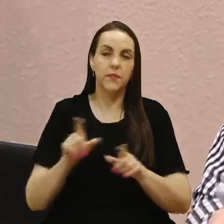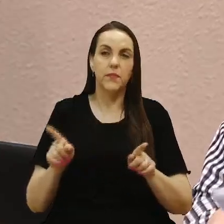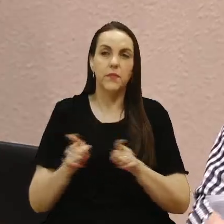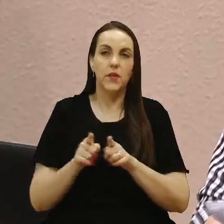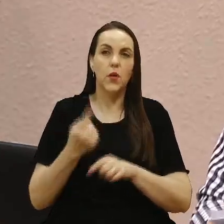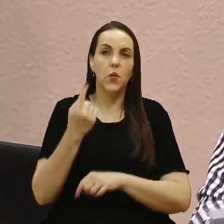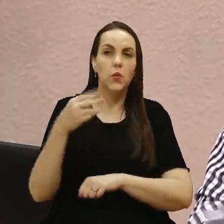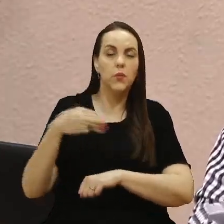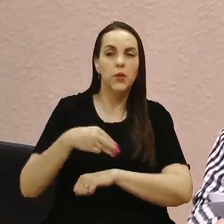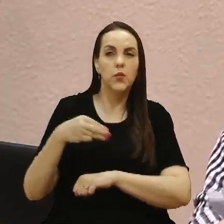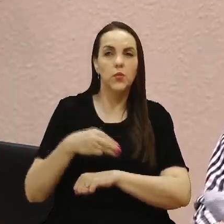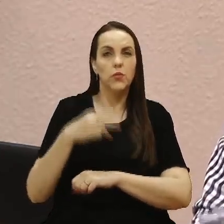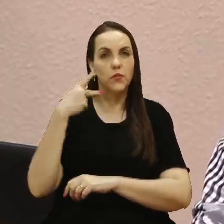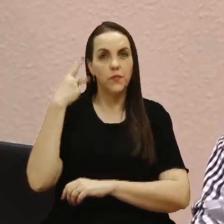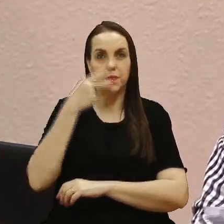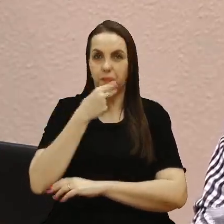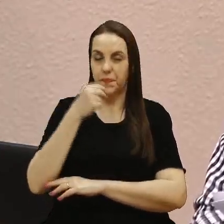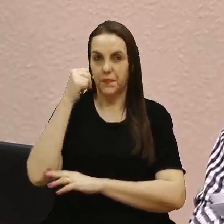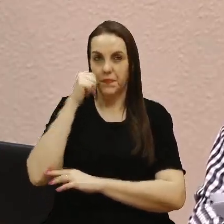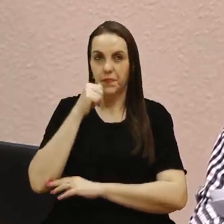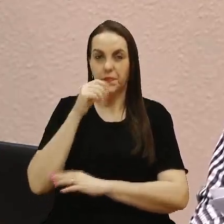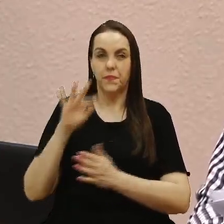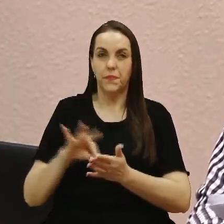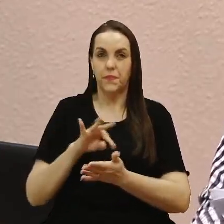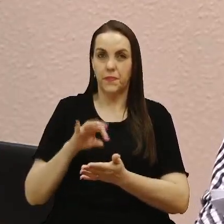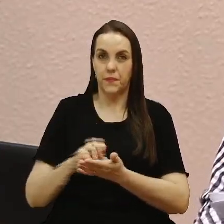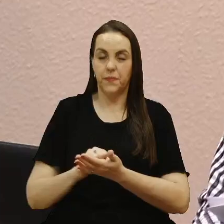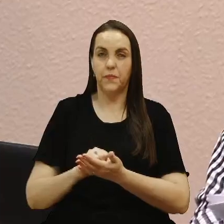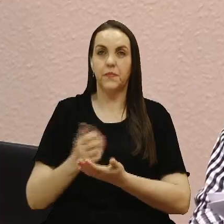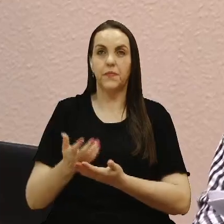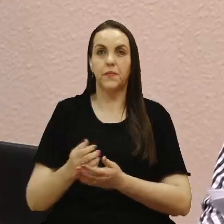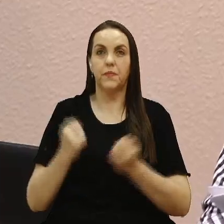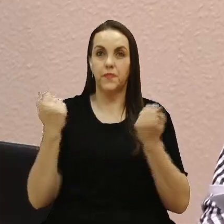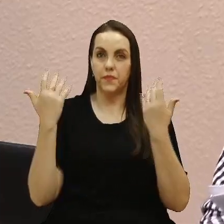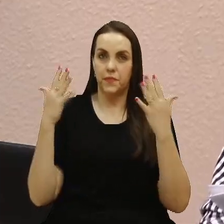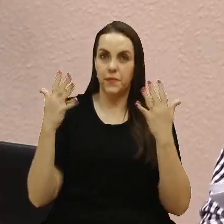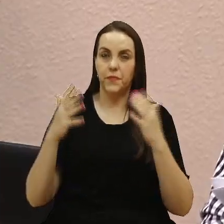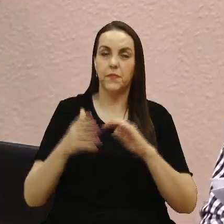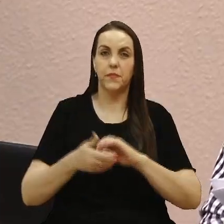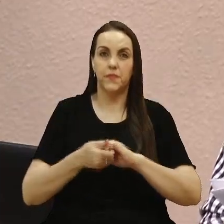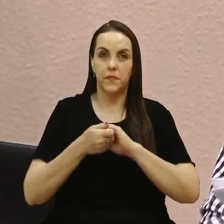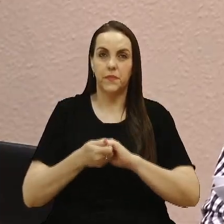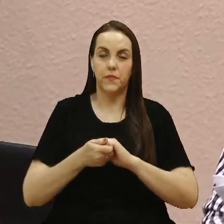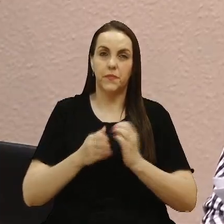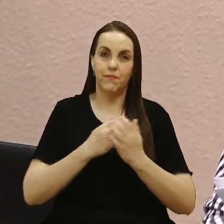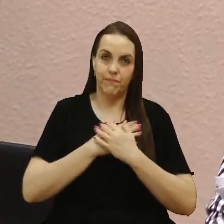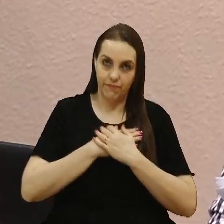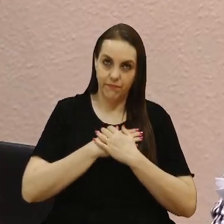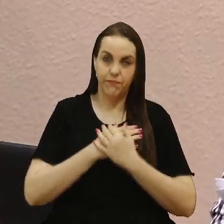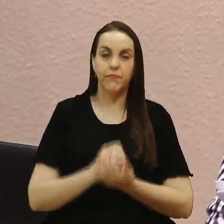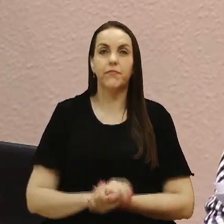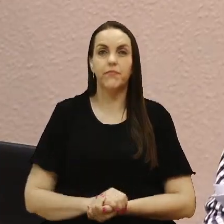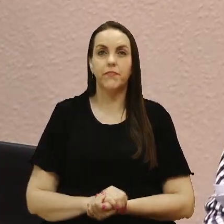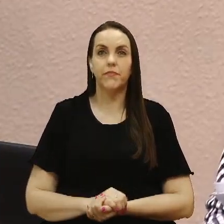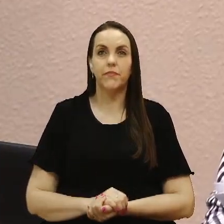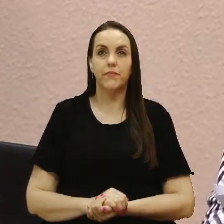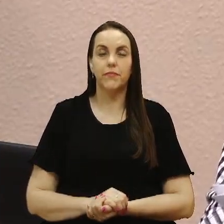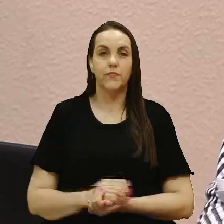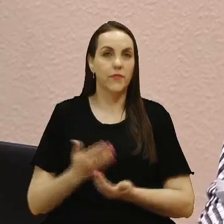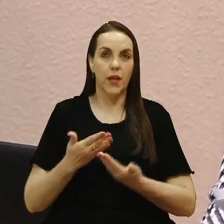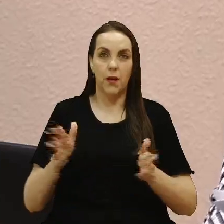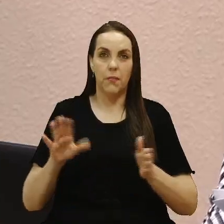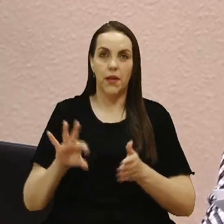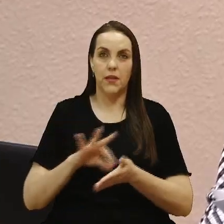pelo tempo de 1 minuto por vereador ou vereador inscrito, para a apresentação de votos de pesar, de louvor ou de congratulações. Estão